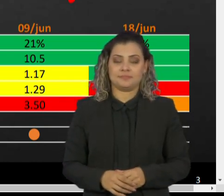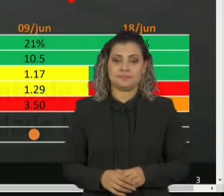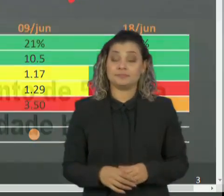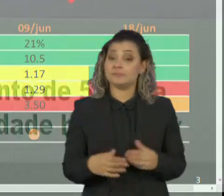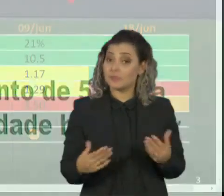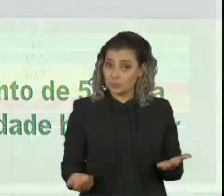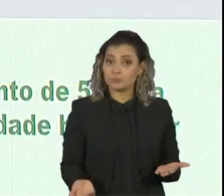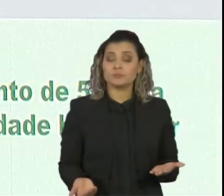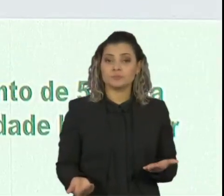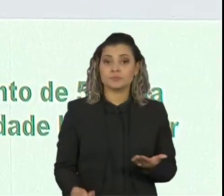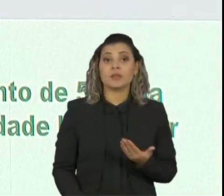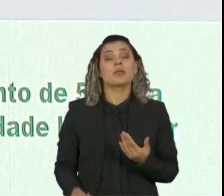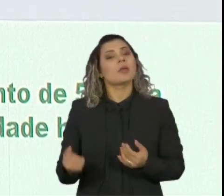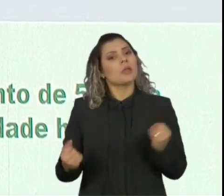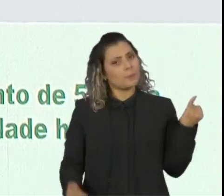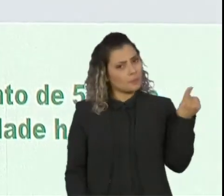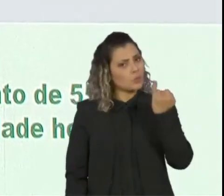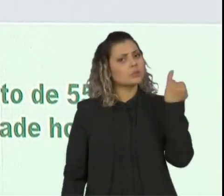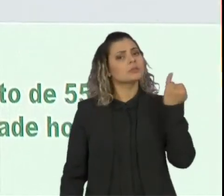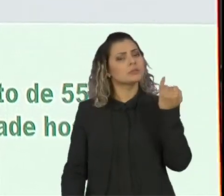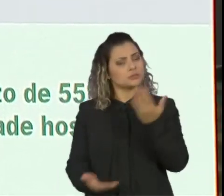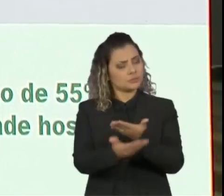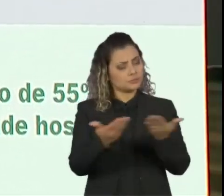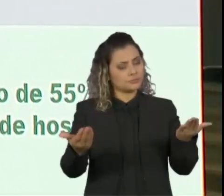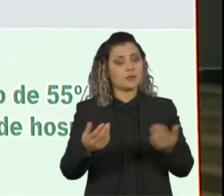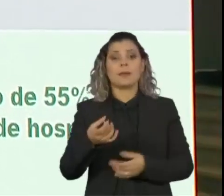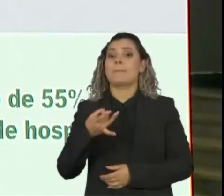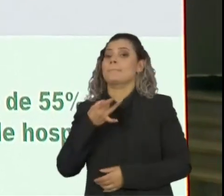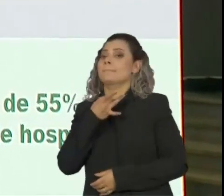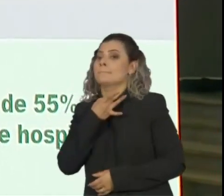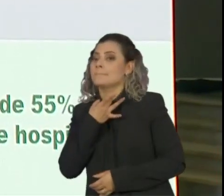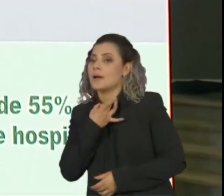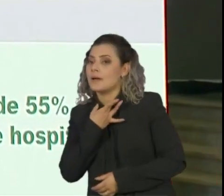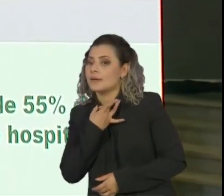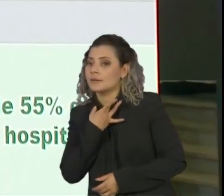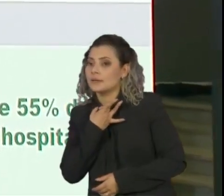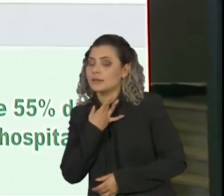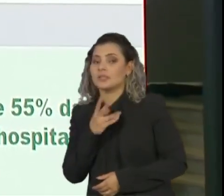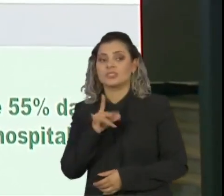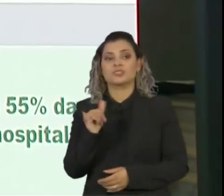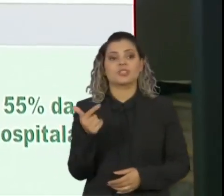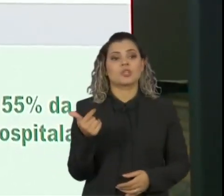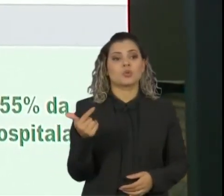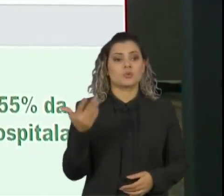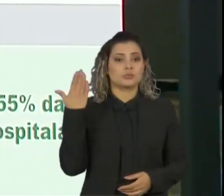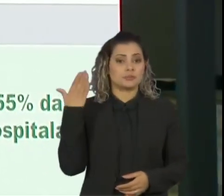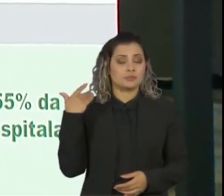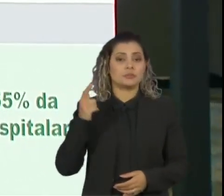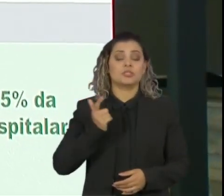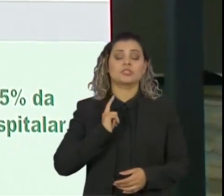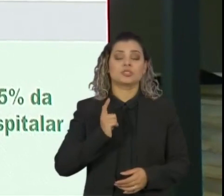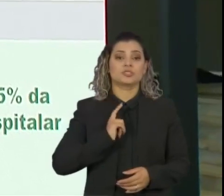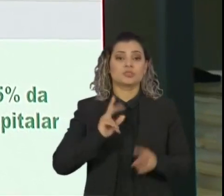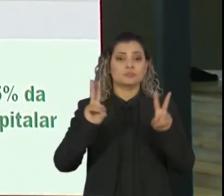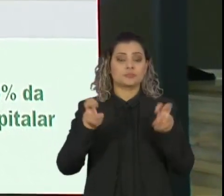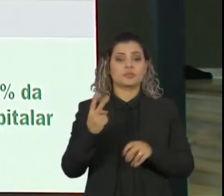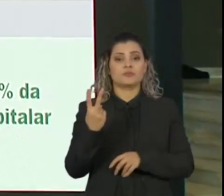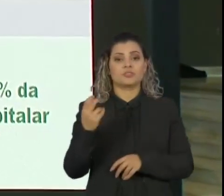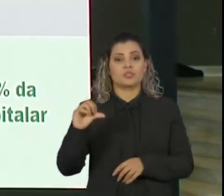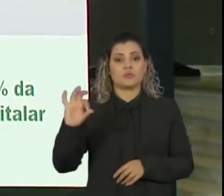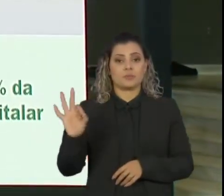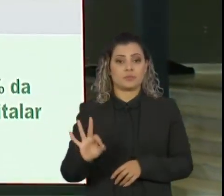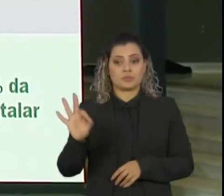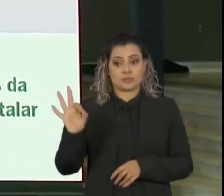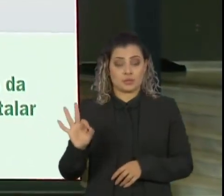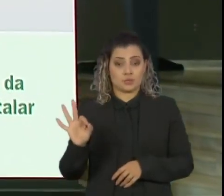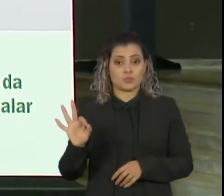Bom, é importante ressaltar que a região de Marília, no último dia 12, tinha uma variação de internações de 29%,